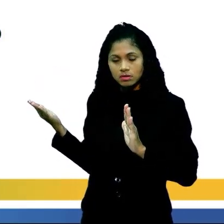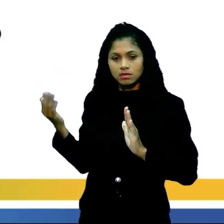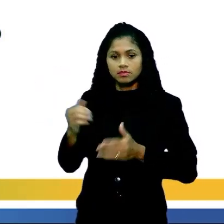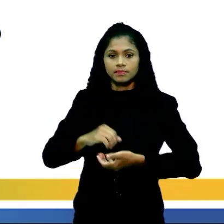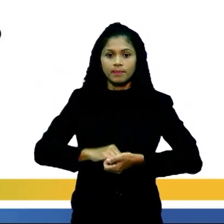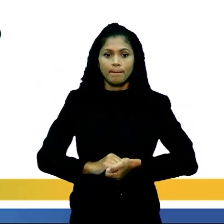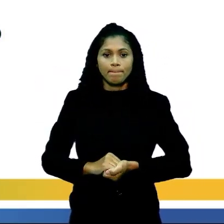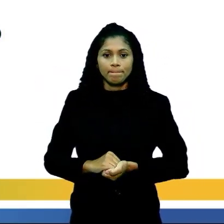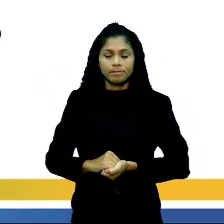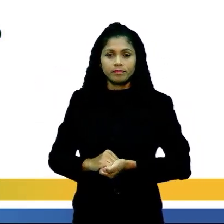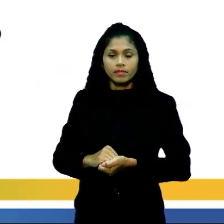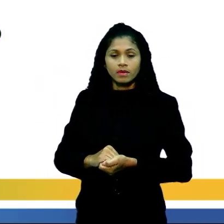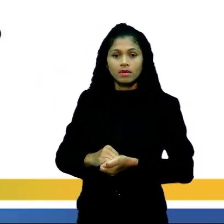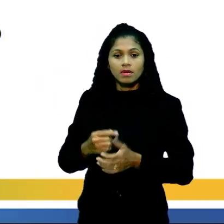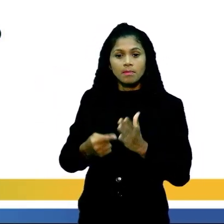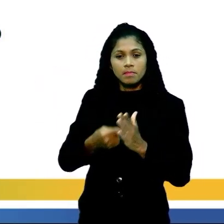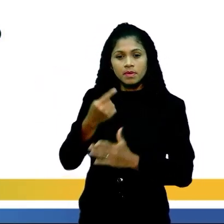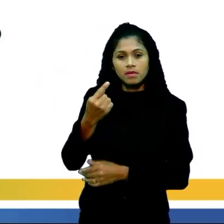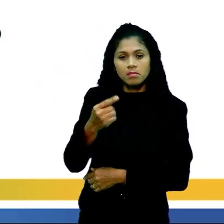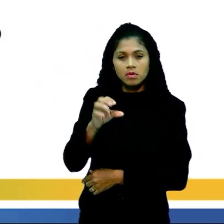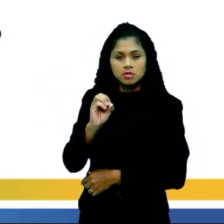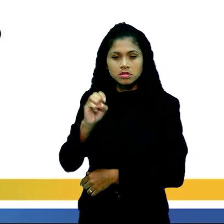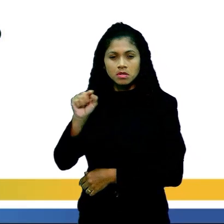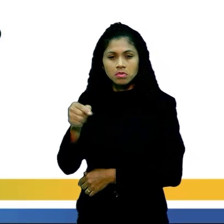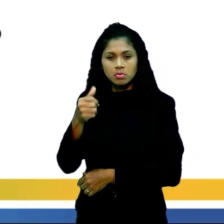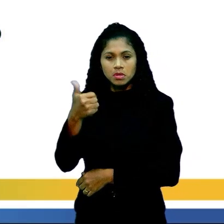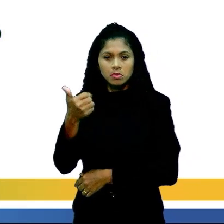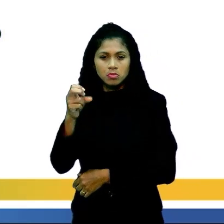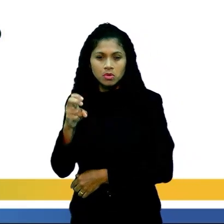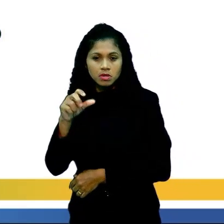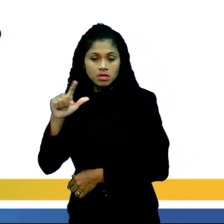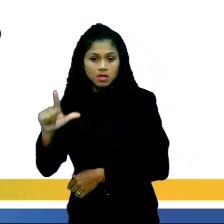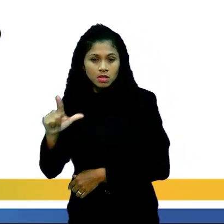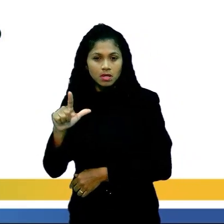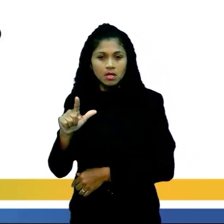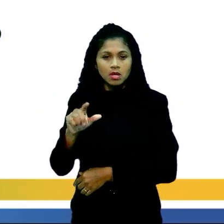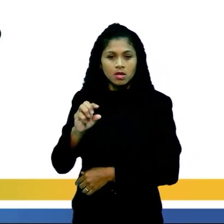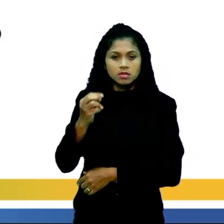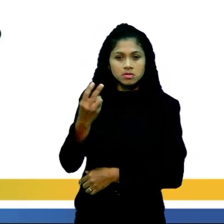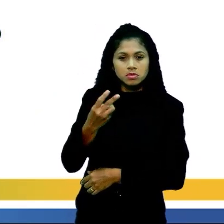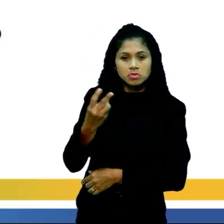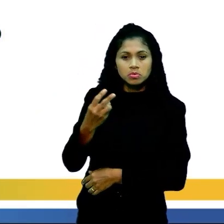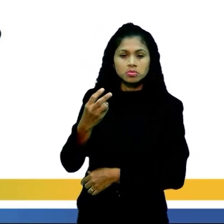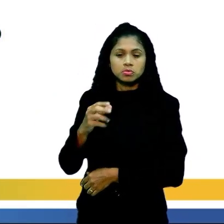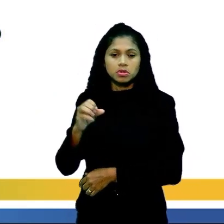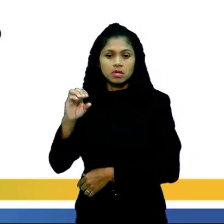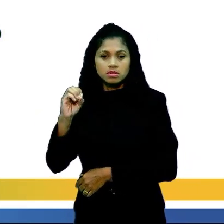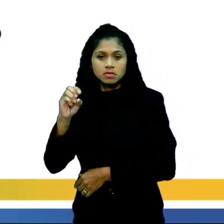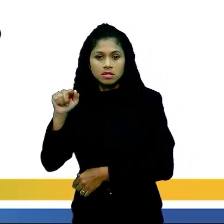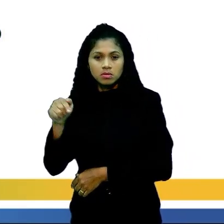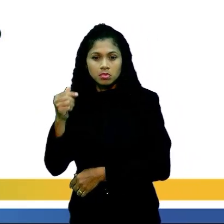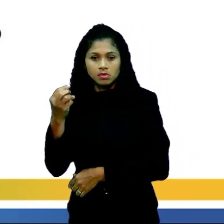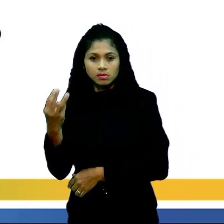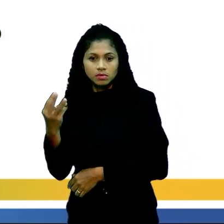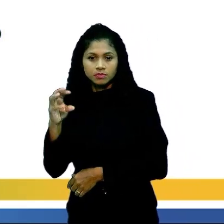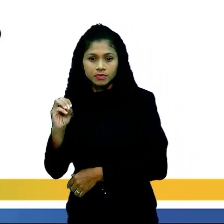0,15 litros. Segunda garrafa, 0,30 litros. Terceira